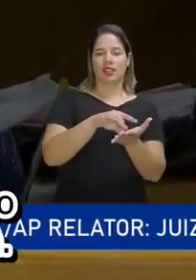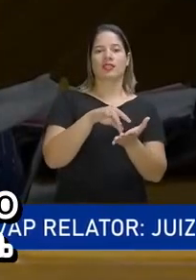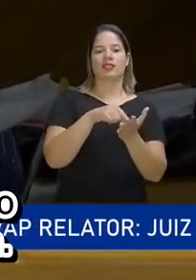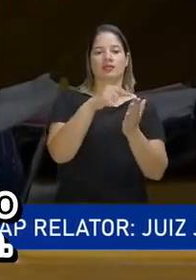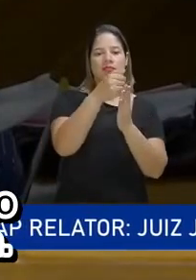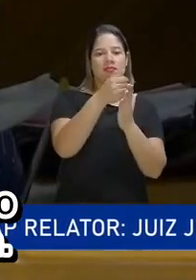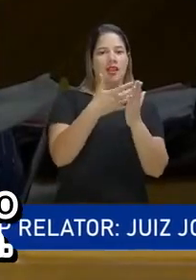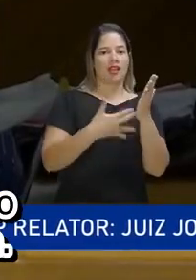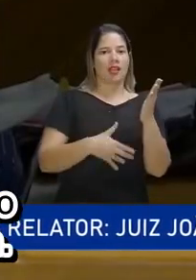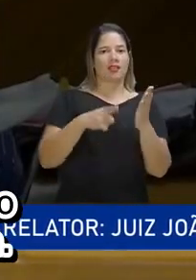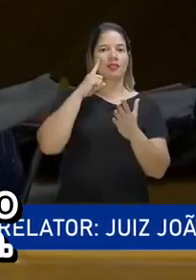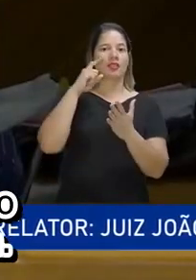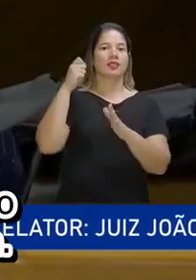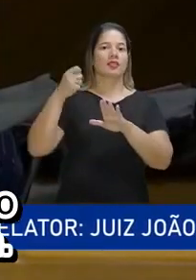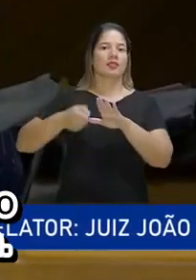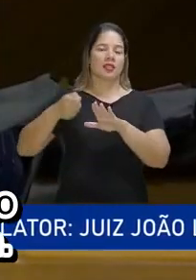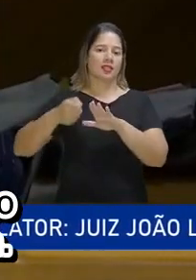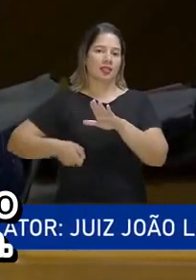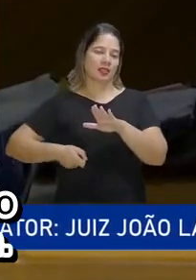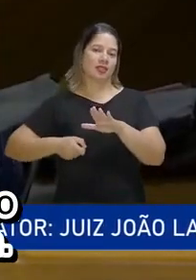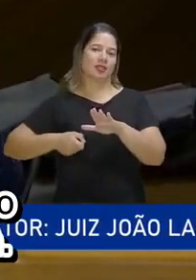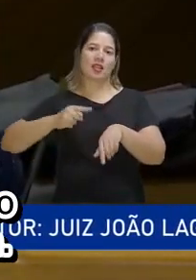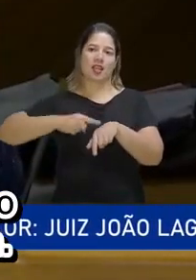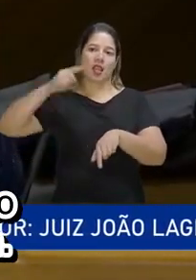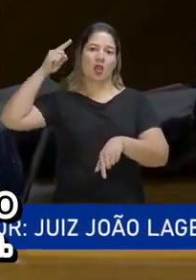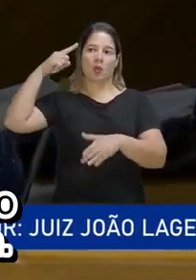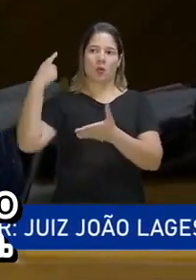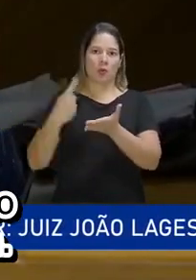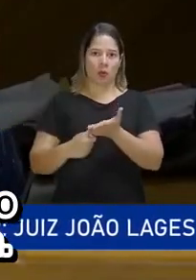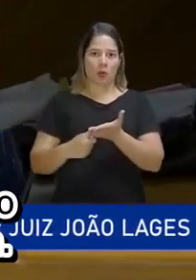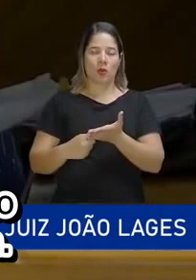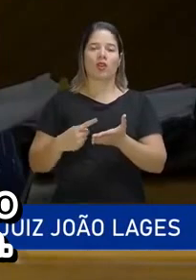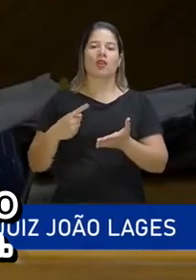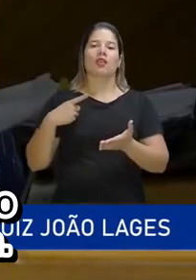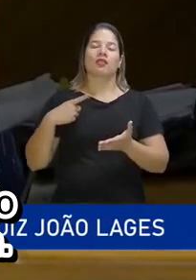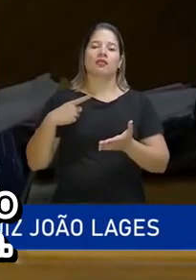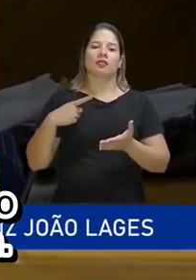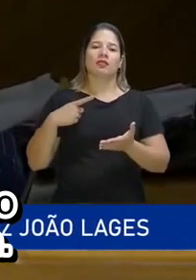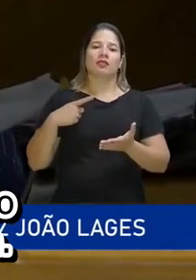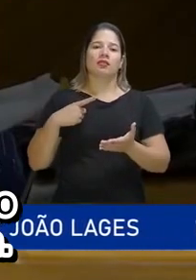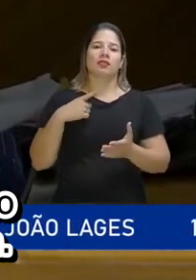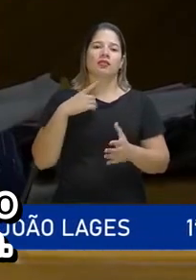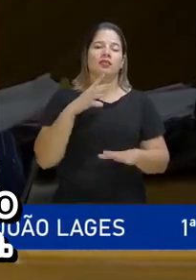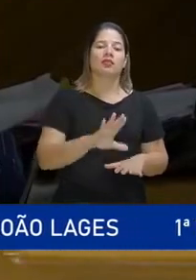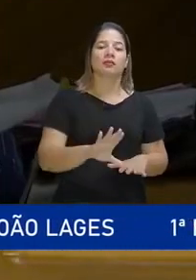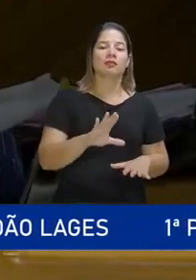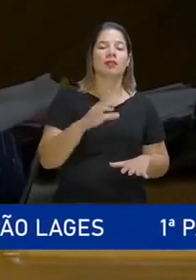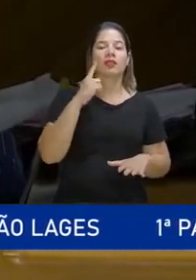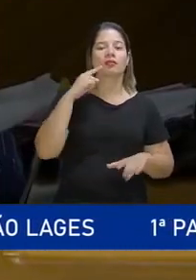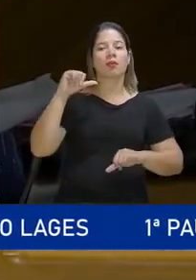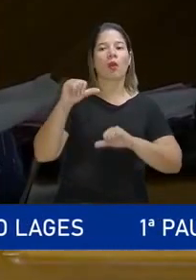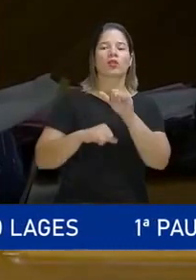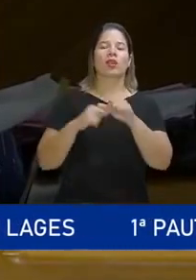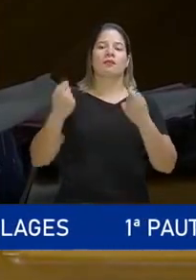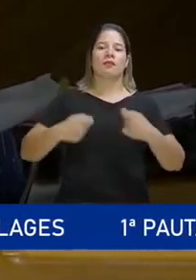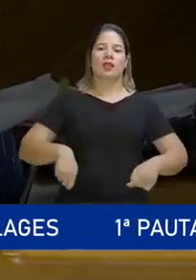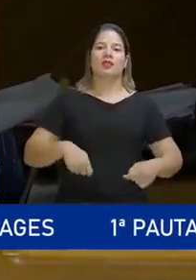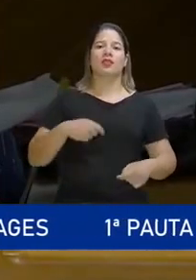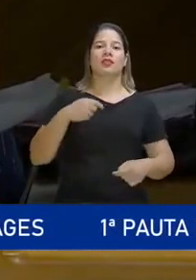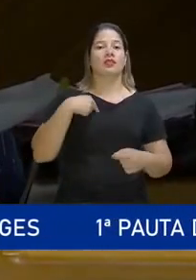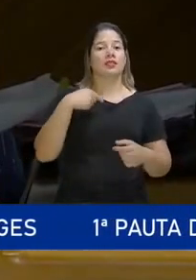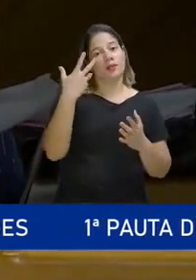decisão não poderia ter determinado a execução imediata do acórdão e que, portanto, deveria ser modificada. Por isso, eu